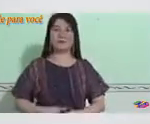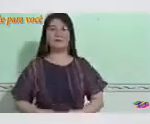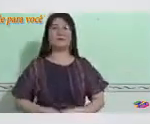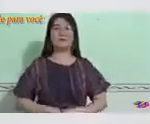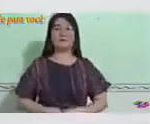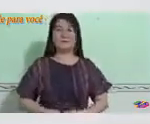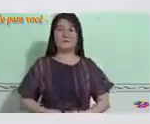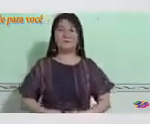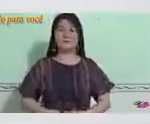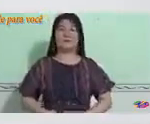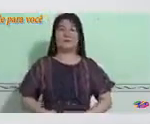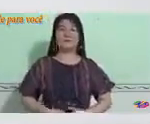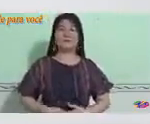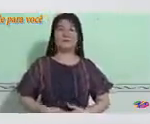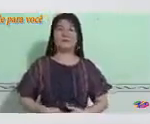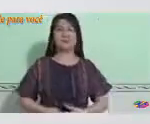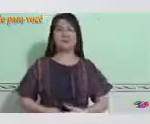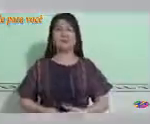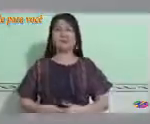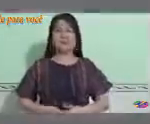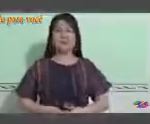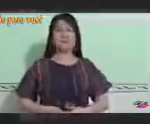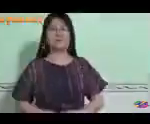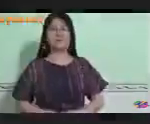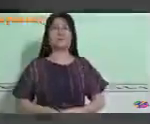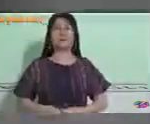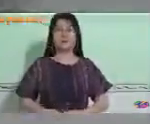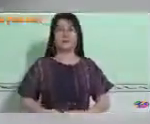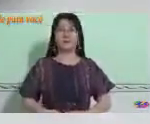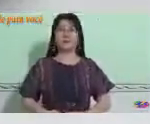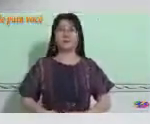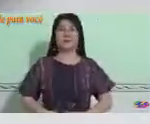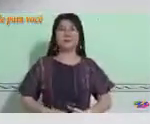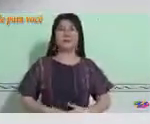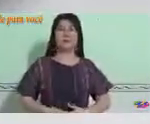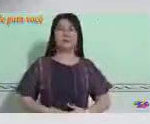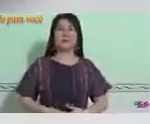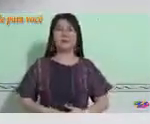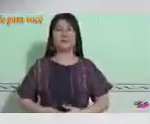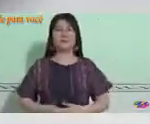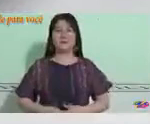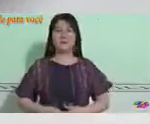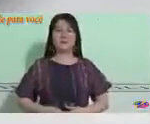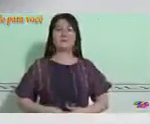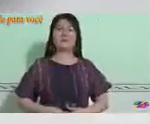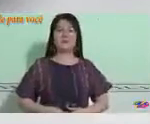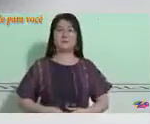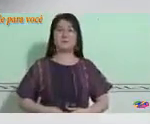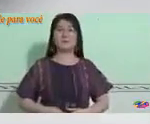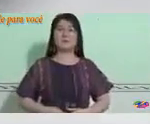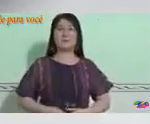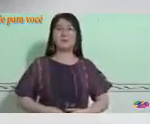o aparecimento de feridas, coceira, descamais, nos casos mais graves, surgem também